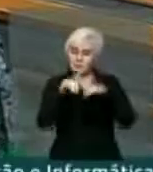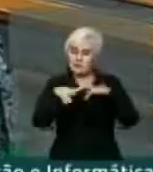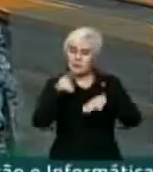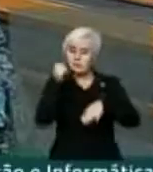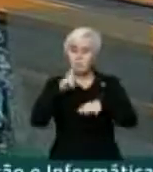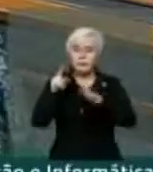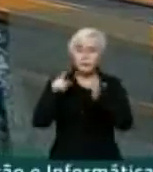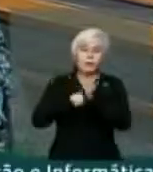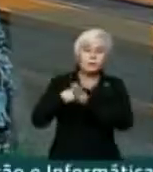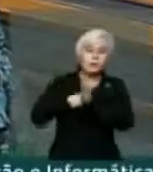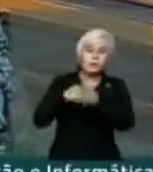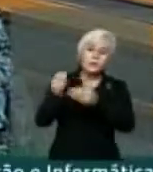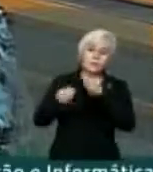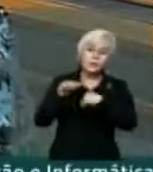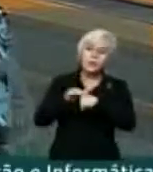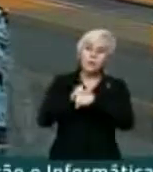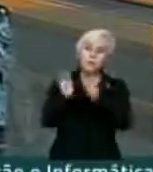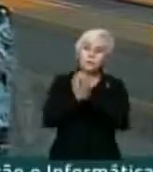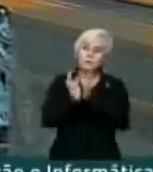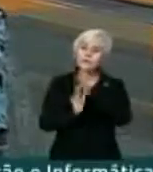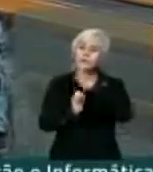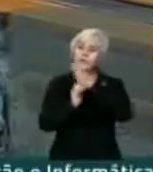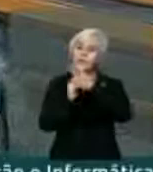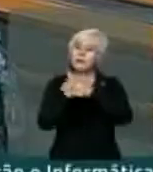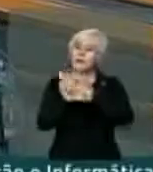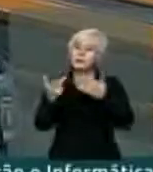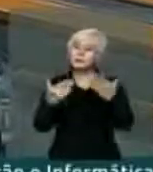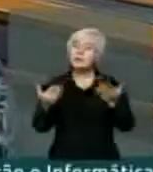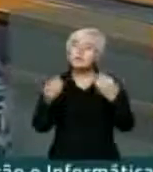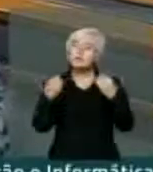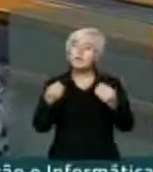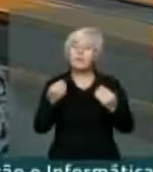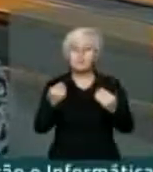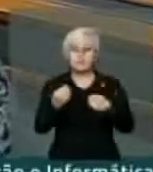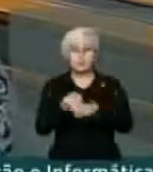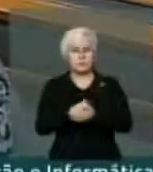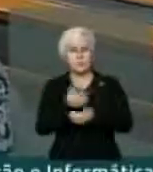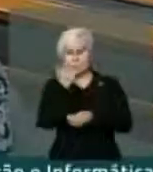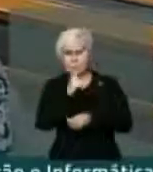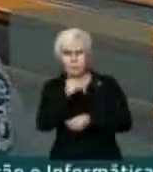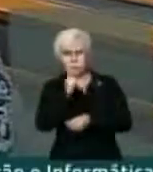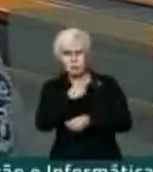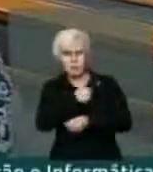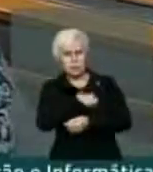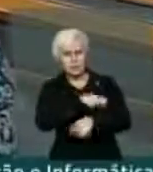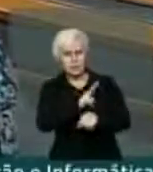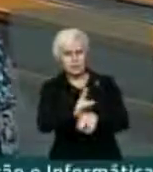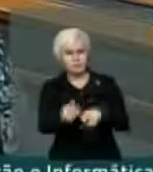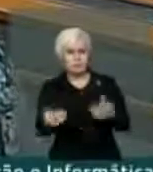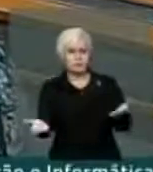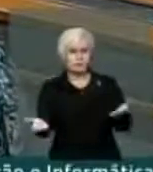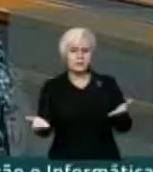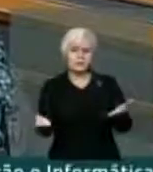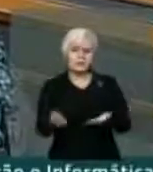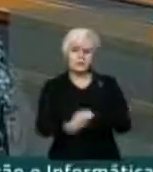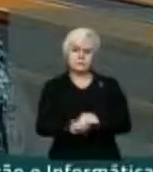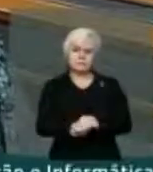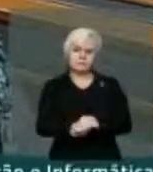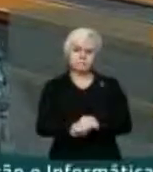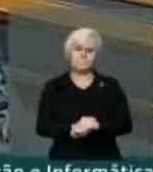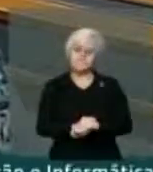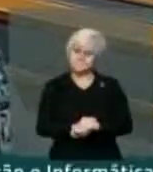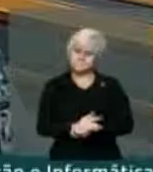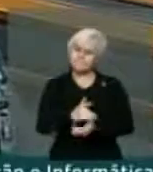para arguir, para dialogar, para ouvir o concessionário que está pedindo a renovação, é realmente, a gente tem